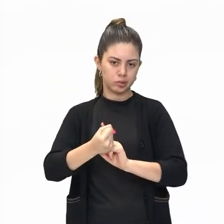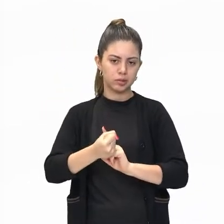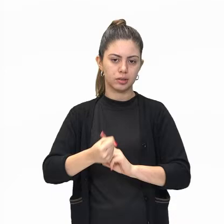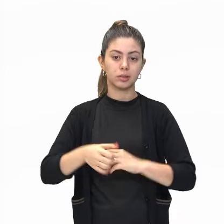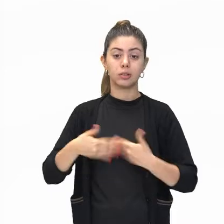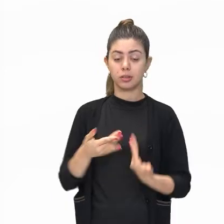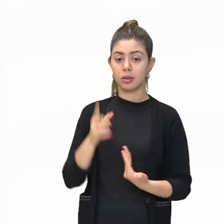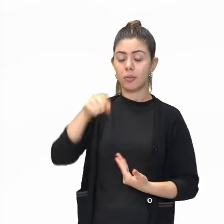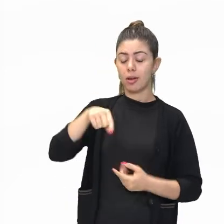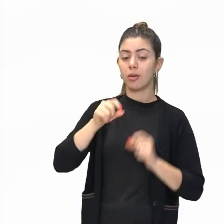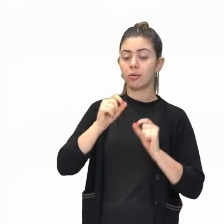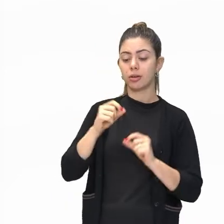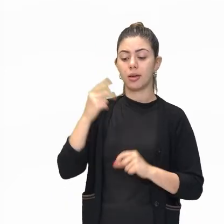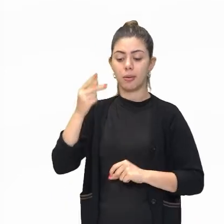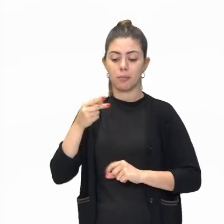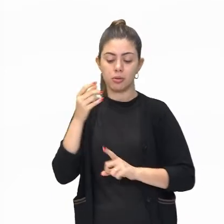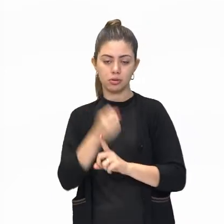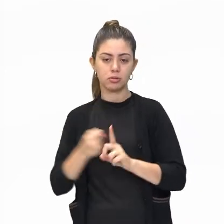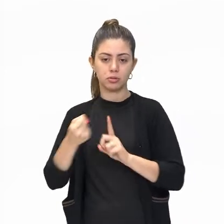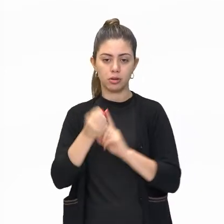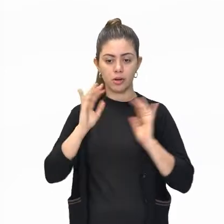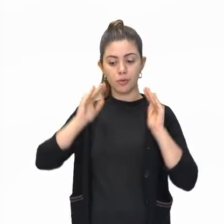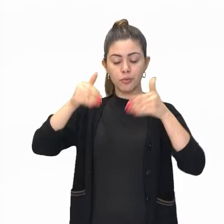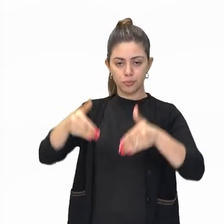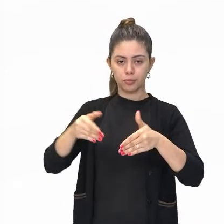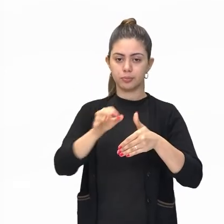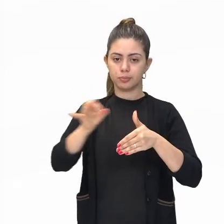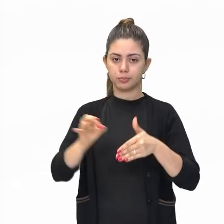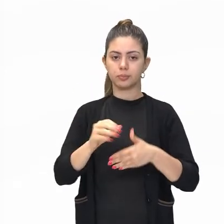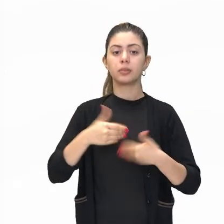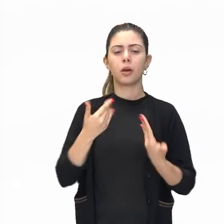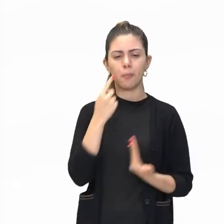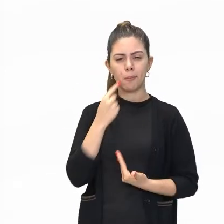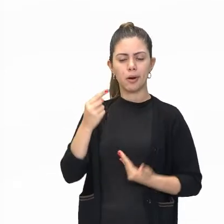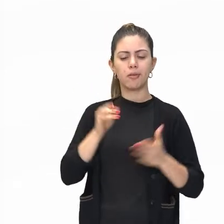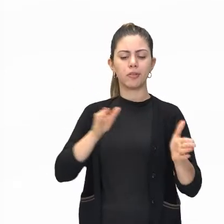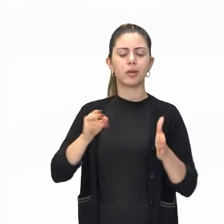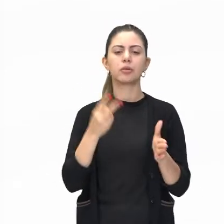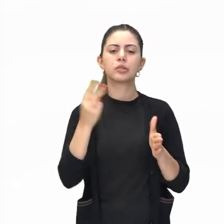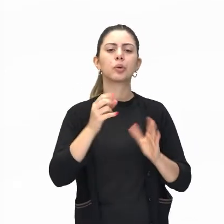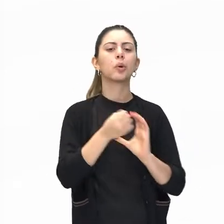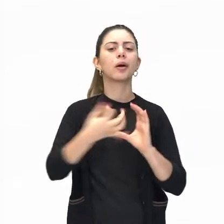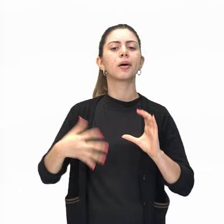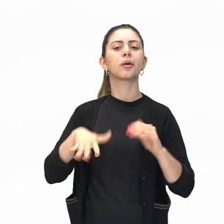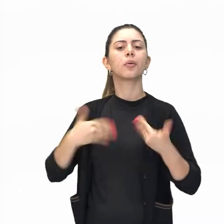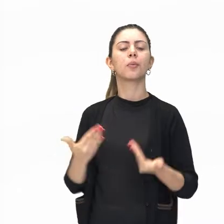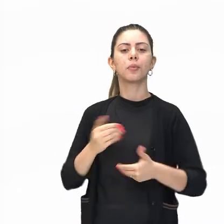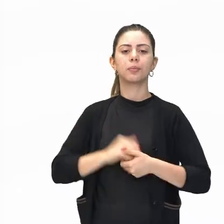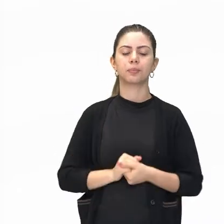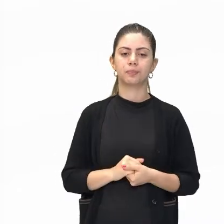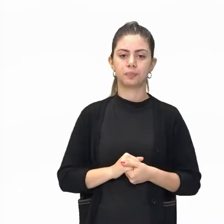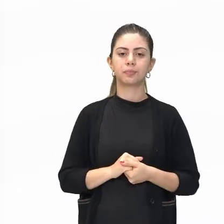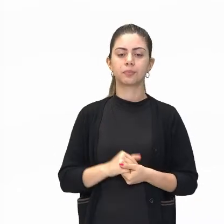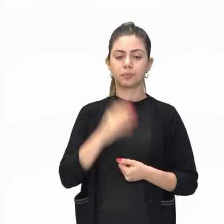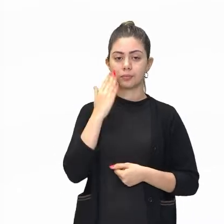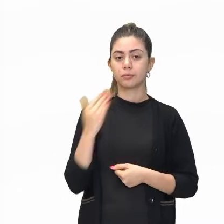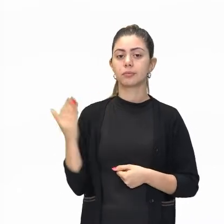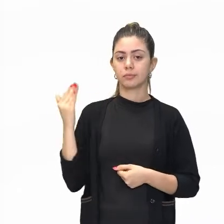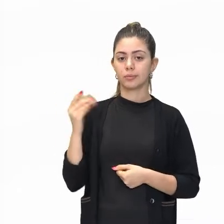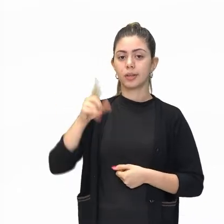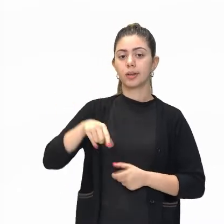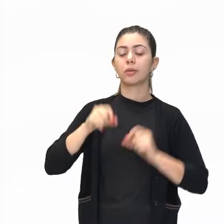que o foco é sociopolítico. E aí, as características dessa fase. Então, agora eles vão trazer